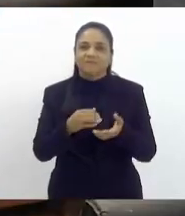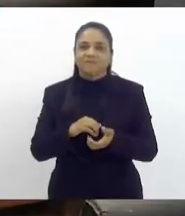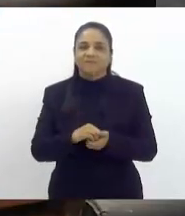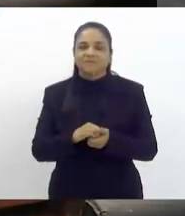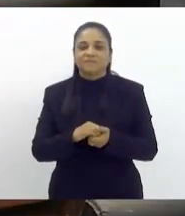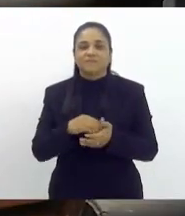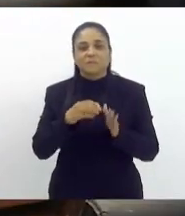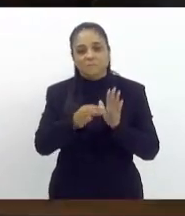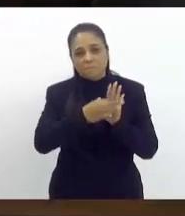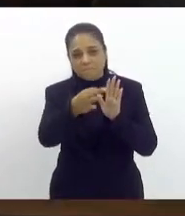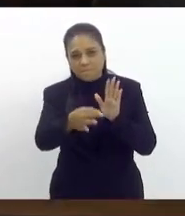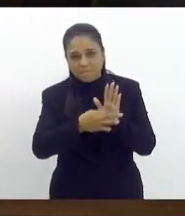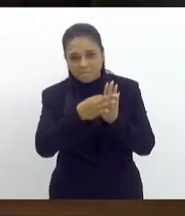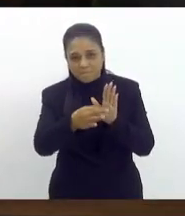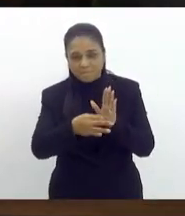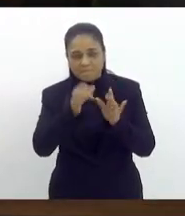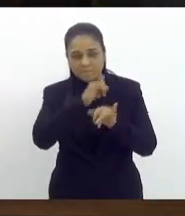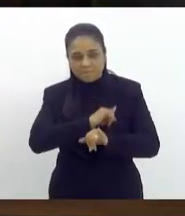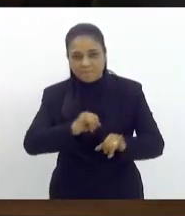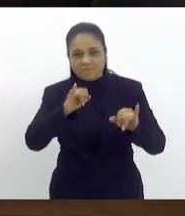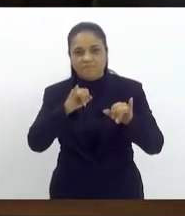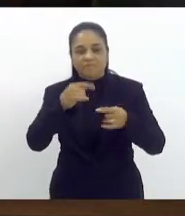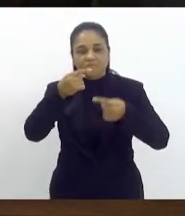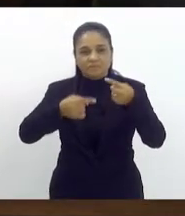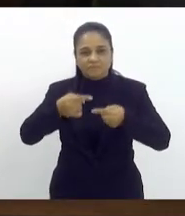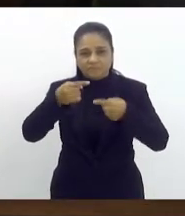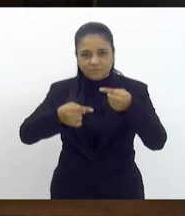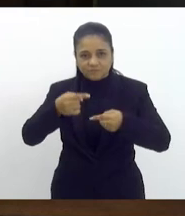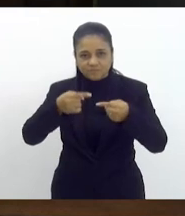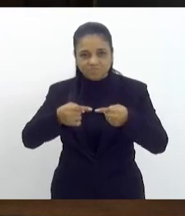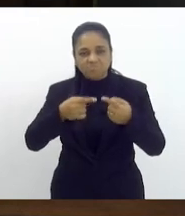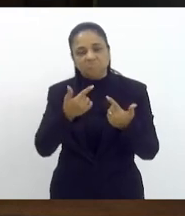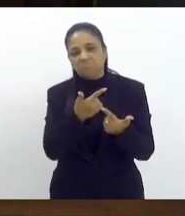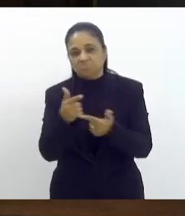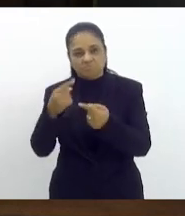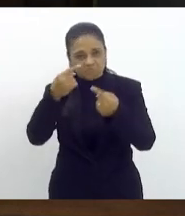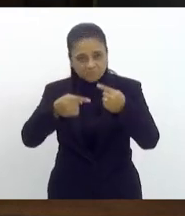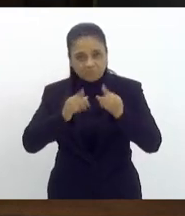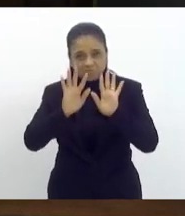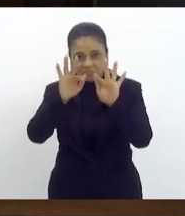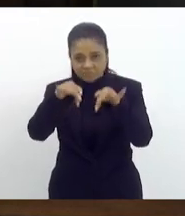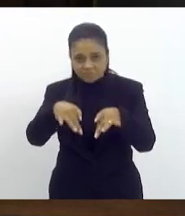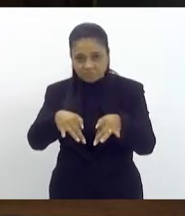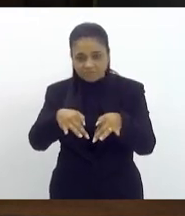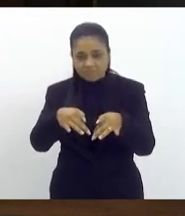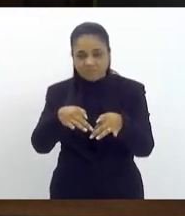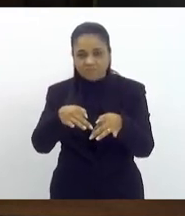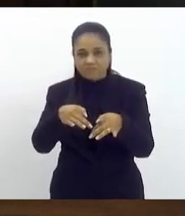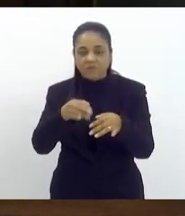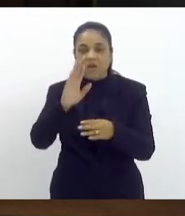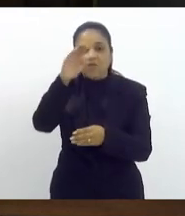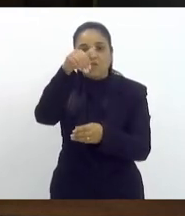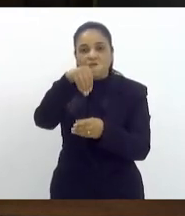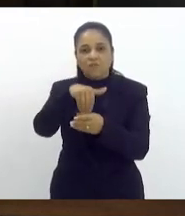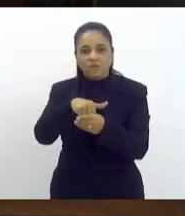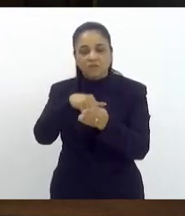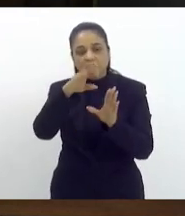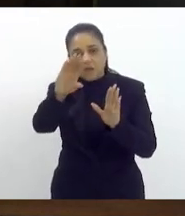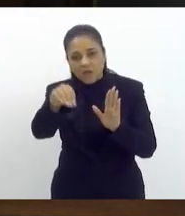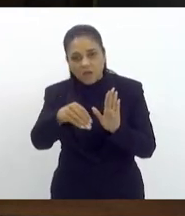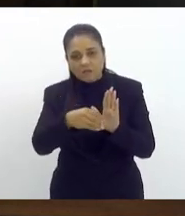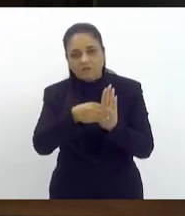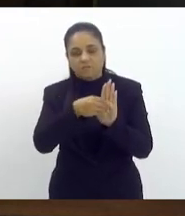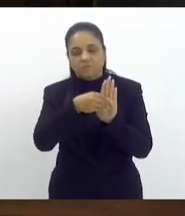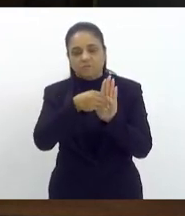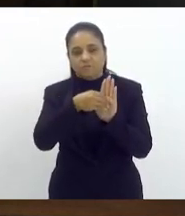com os pareceres emitidos em discussão não havendo o que Queira discutir encerrado a discussão em votação as emendas de